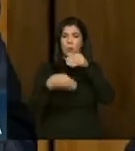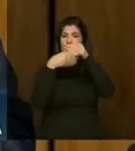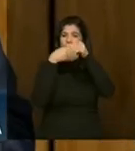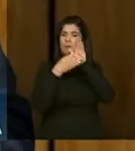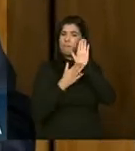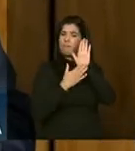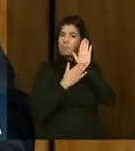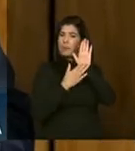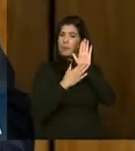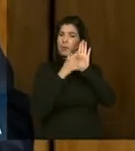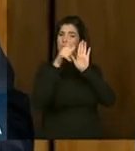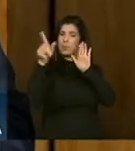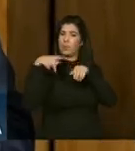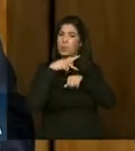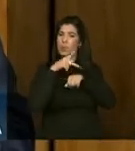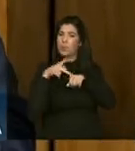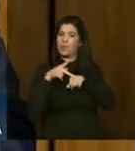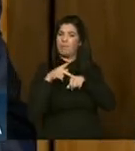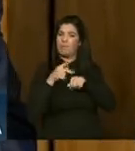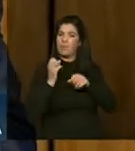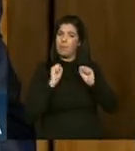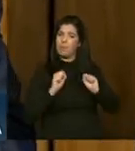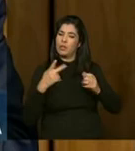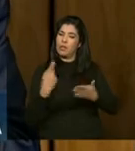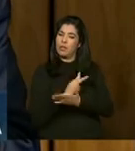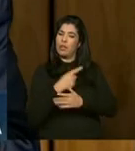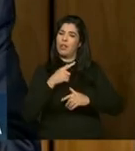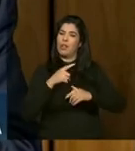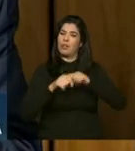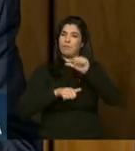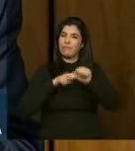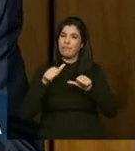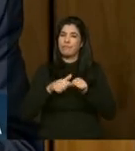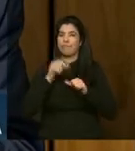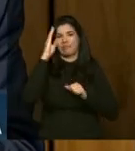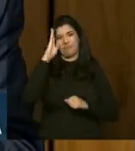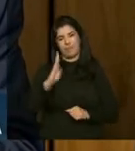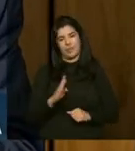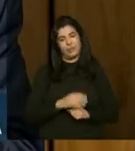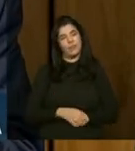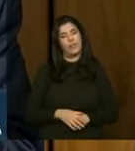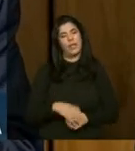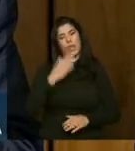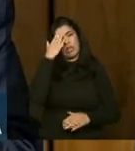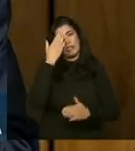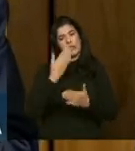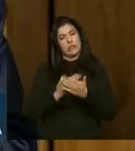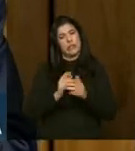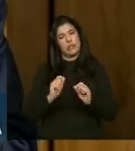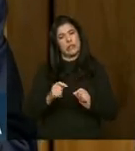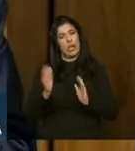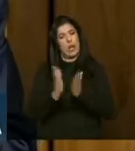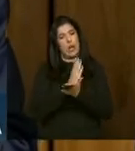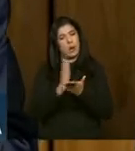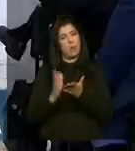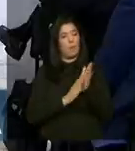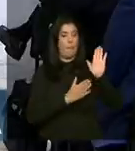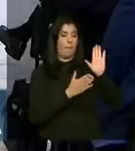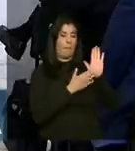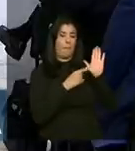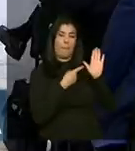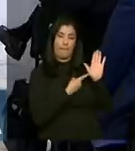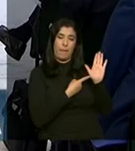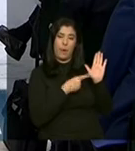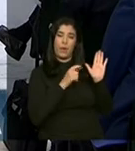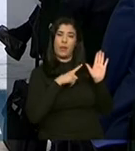nós achamos que era viável de acontecer no Brasil. Certamente, ministro, muitas das nossas propostas, que